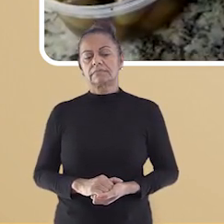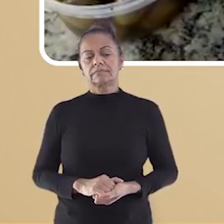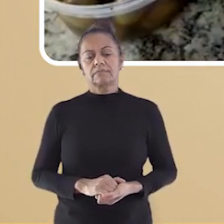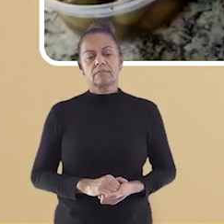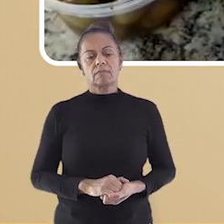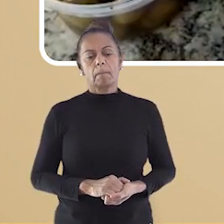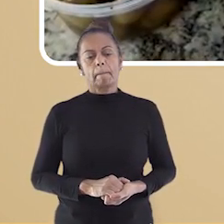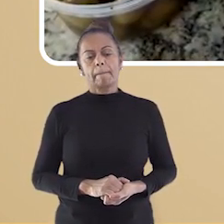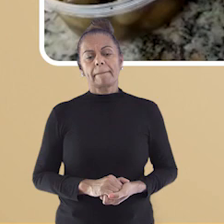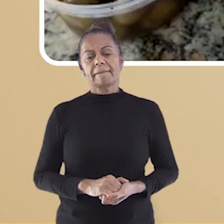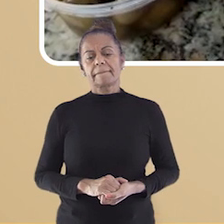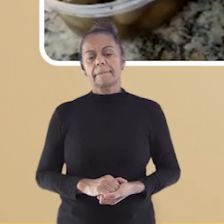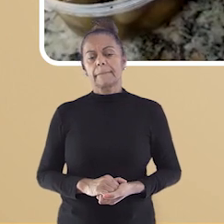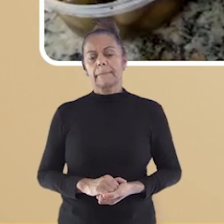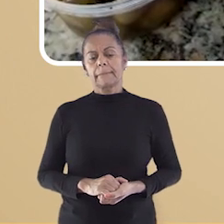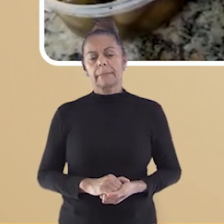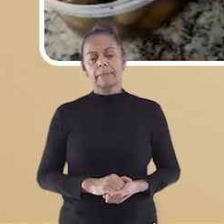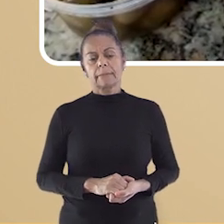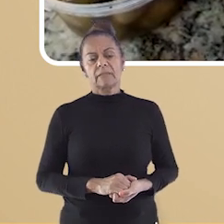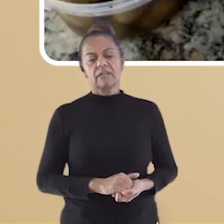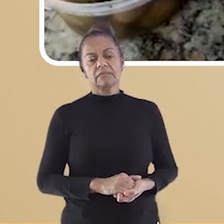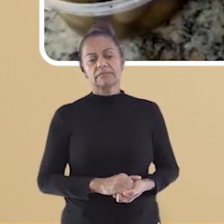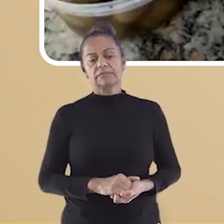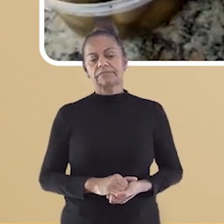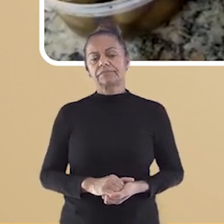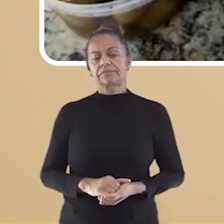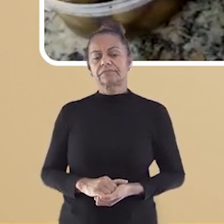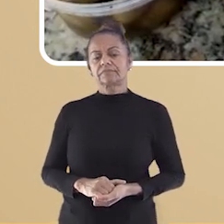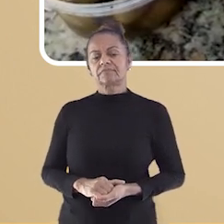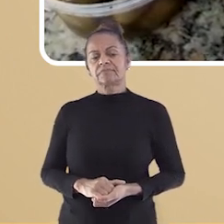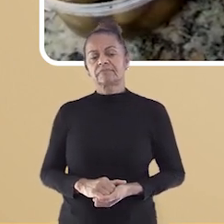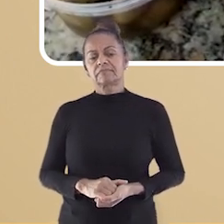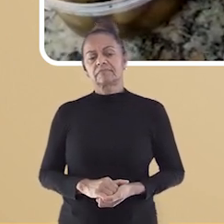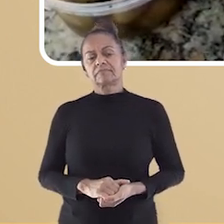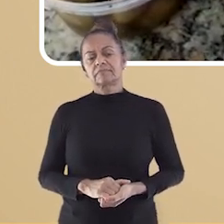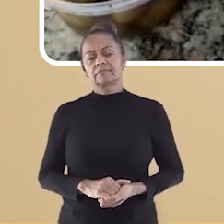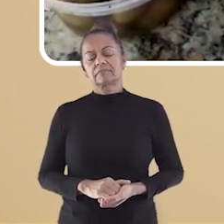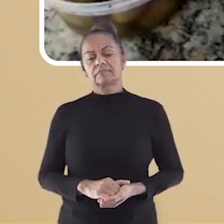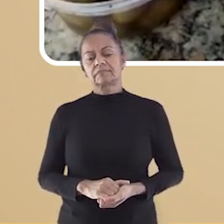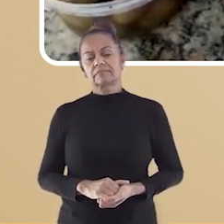Agora vamos colocar um pouquinho de orégano